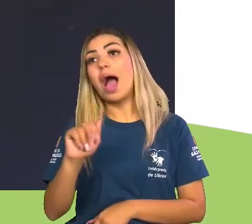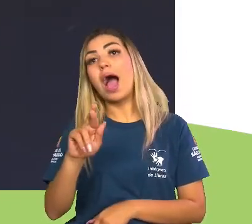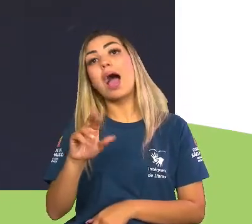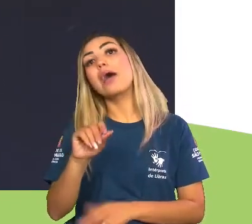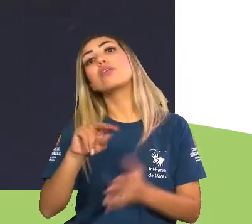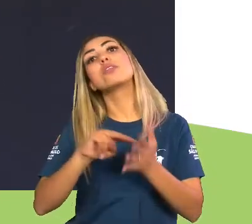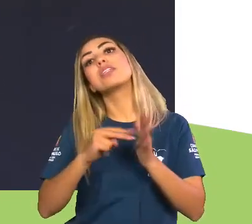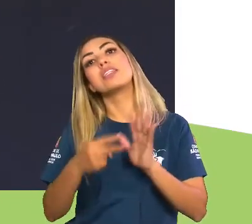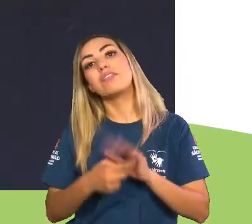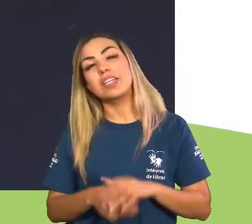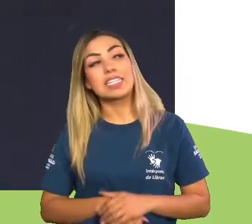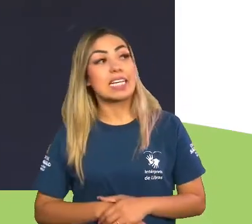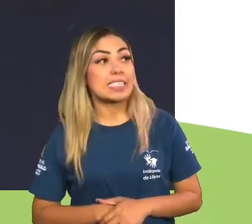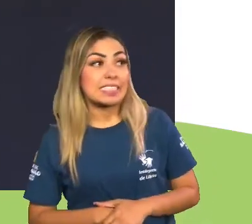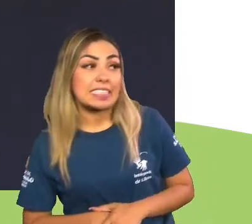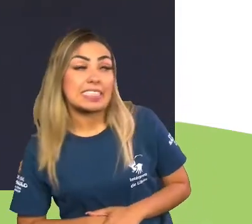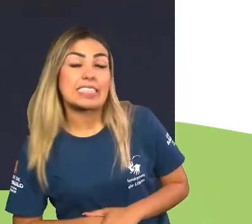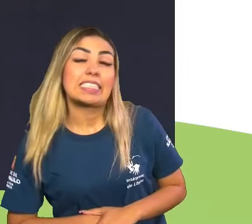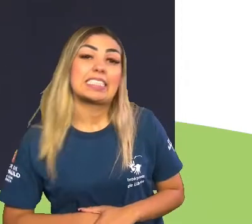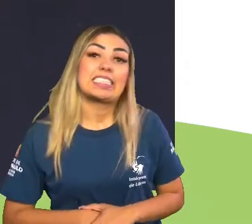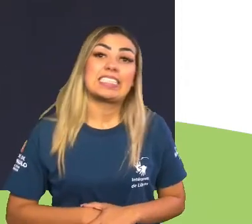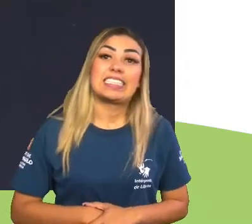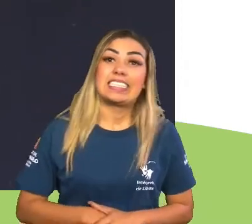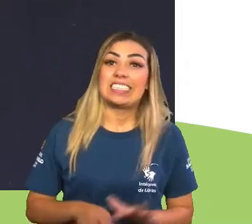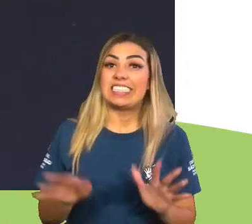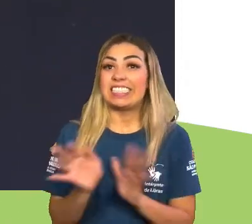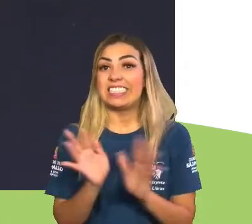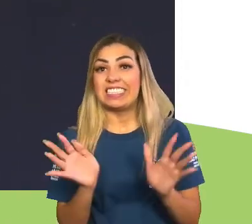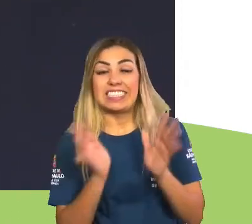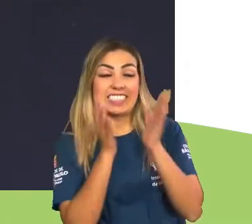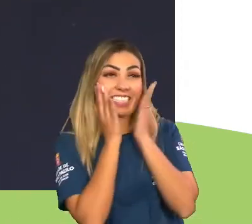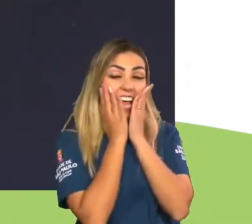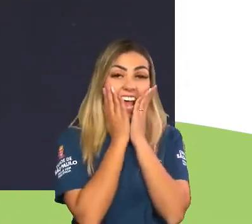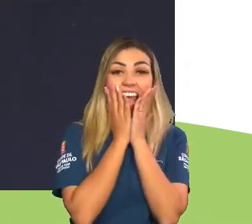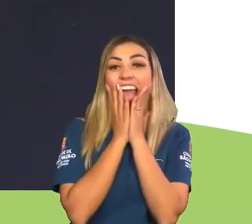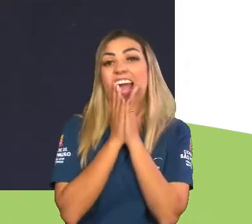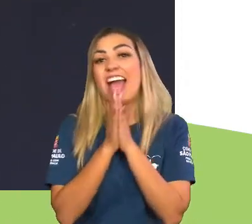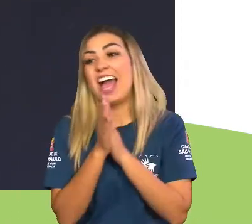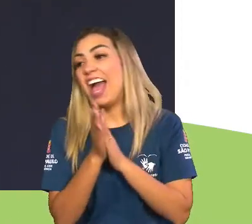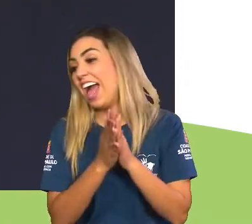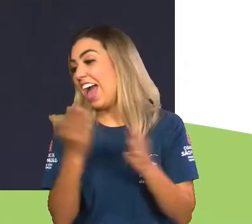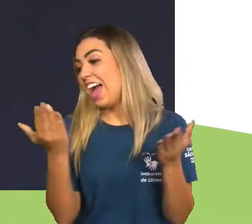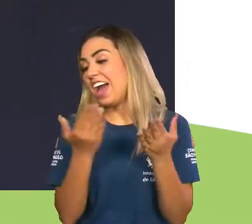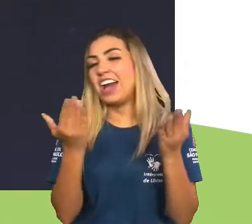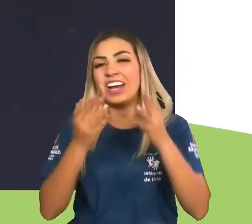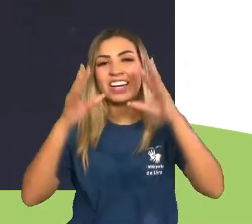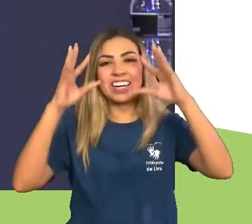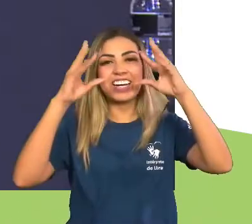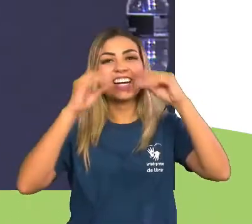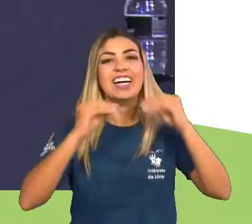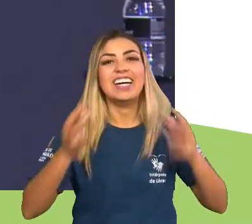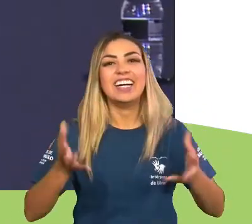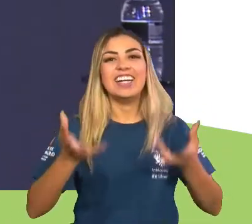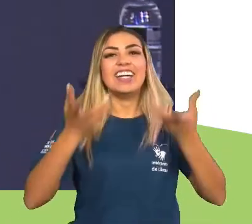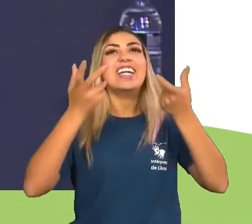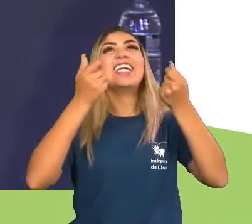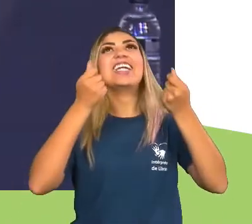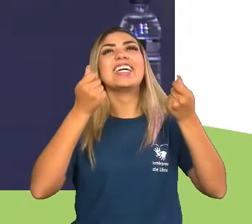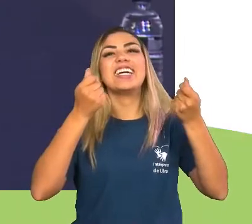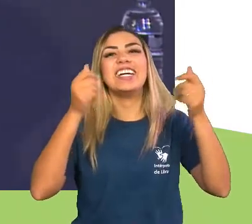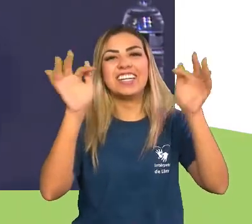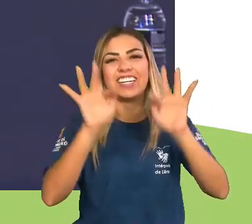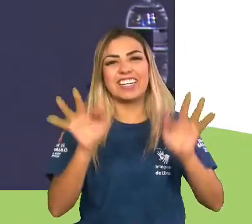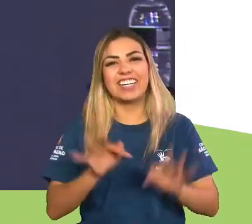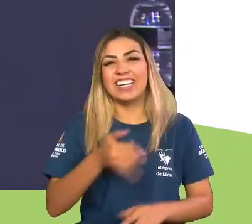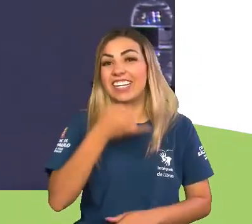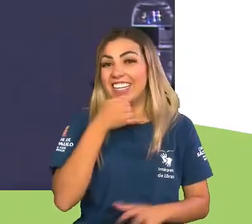E aí eu posso até complementar. Não, tipo... complica. A noite está tão linda, não entristece.